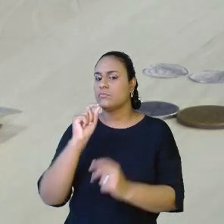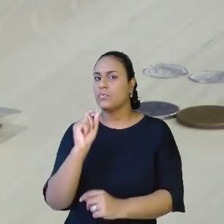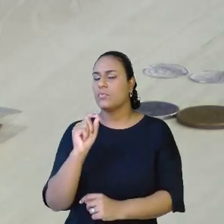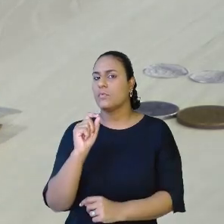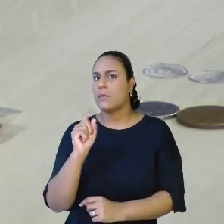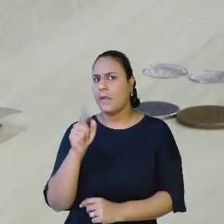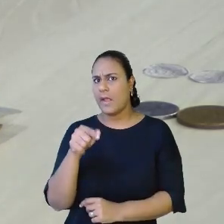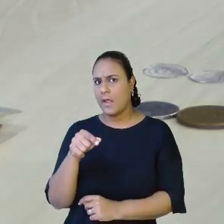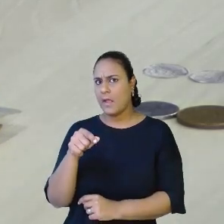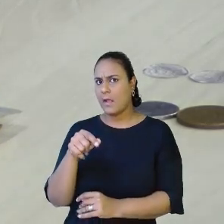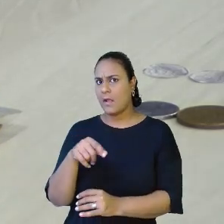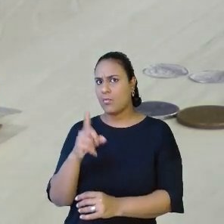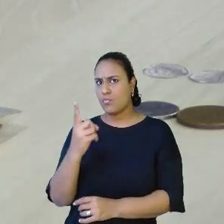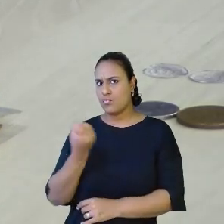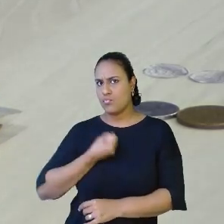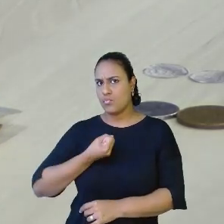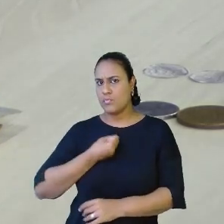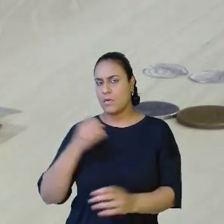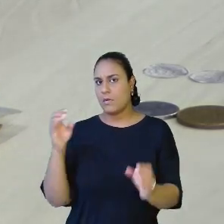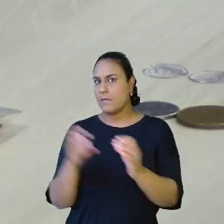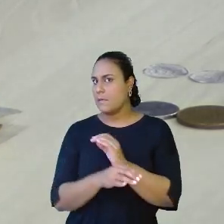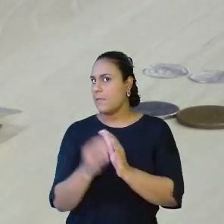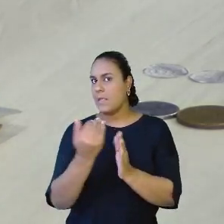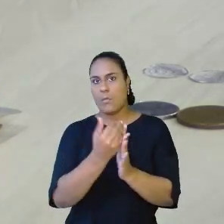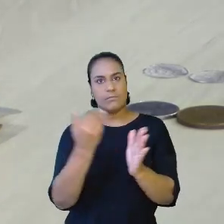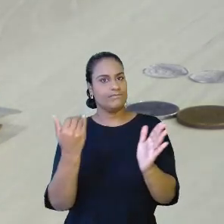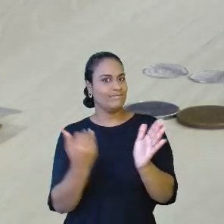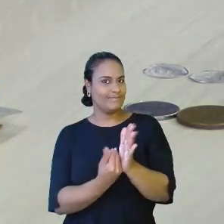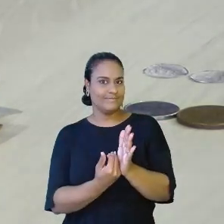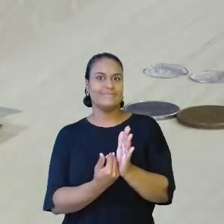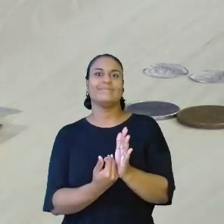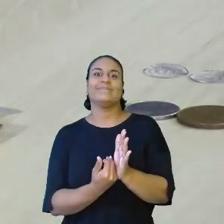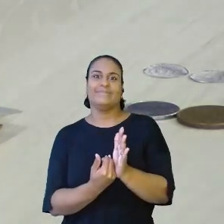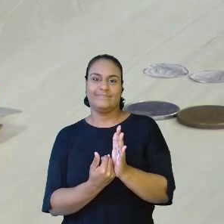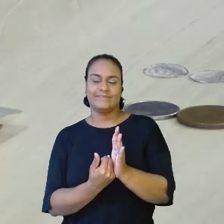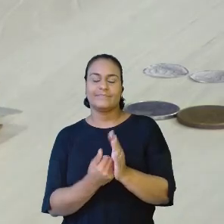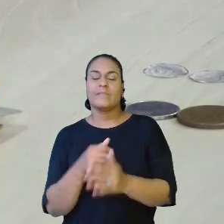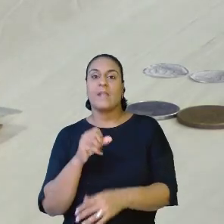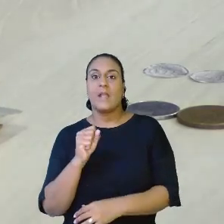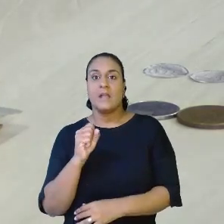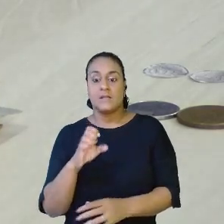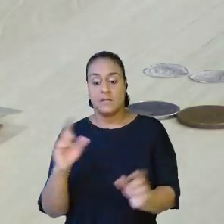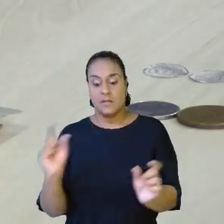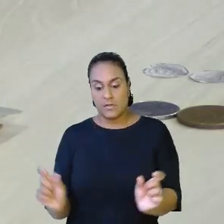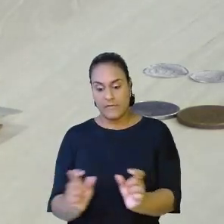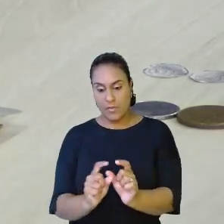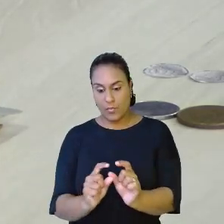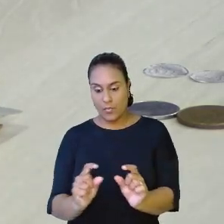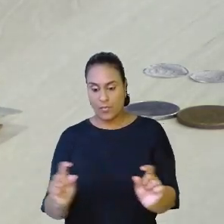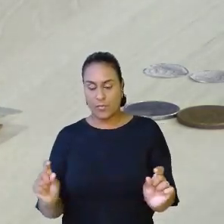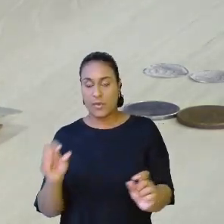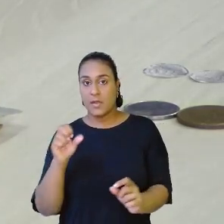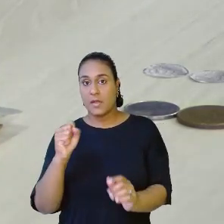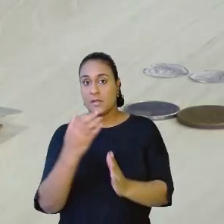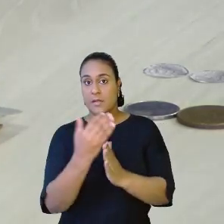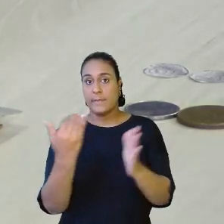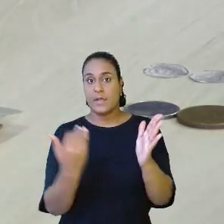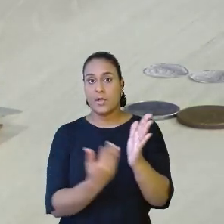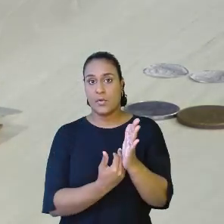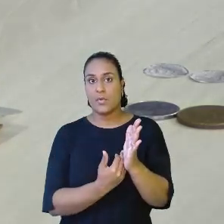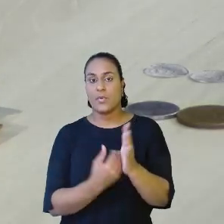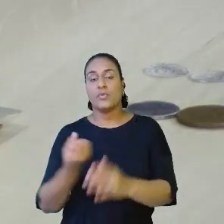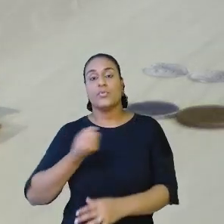é o inteiro? Não, ele é menor do que o inteiro. O inteiro era se ele estivesse aqui. Então, se ele é menor do que o